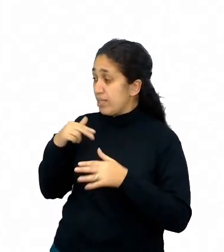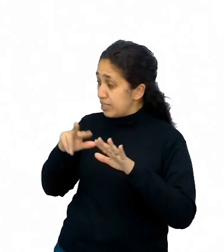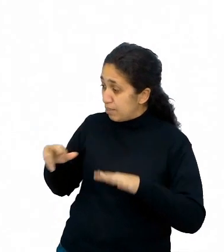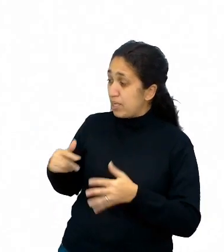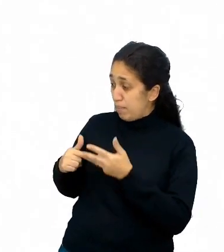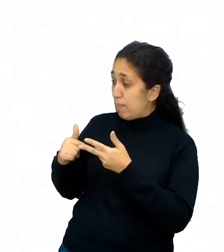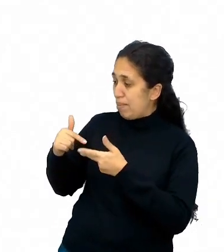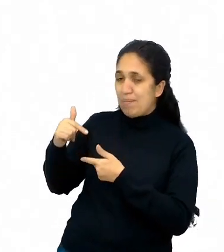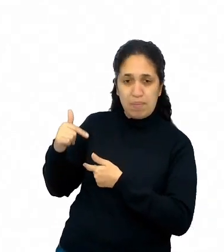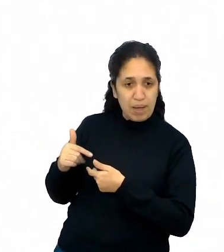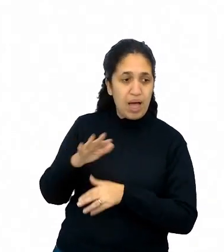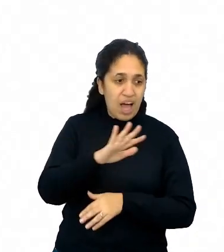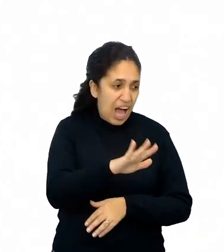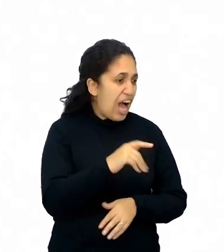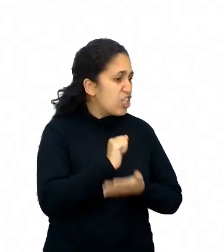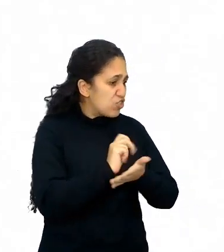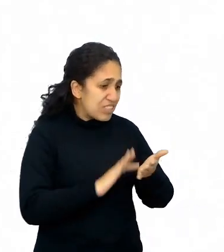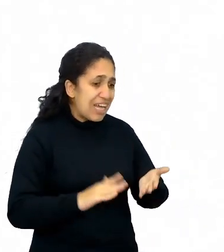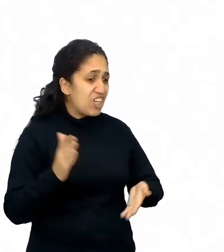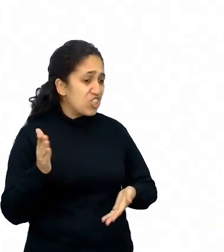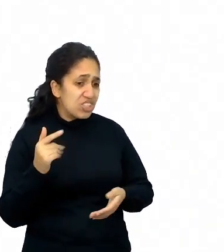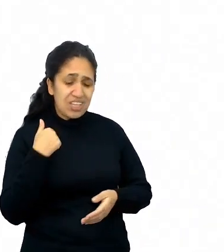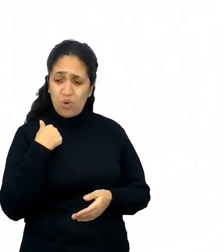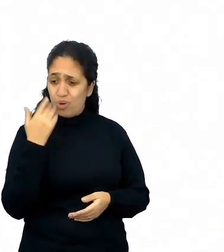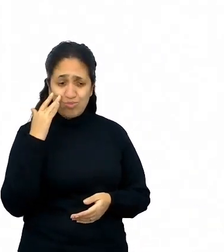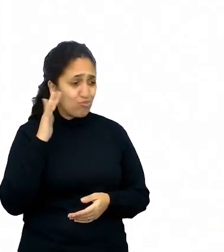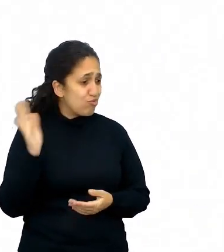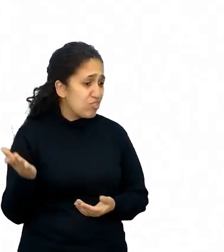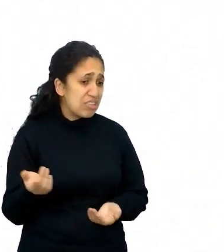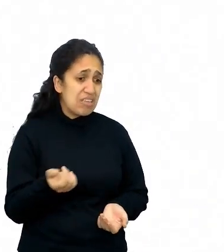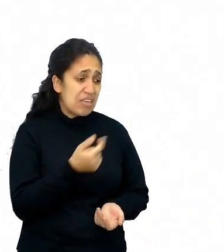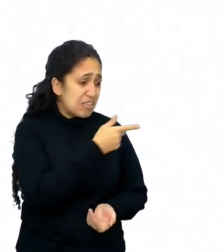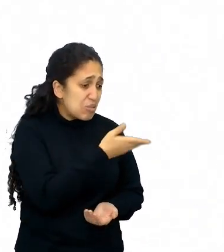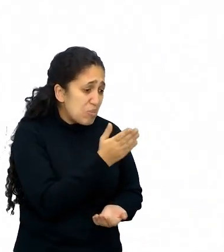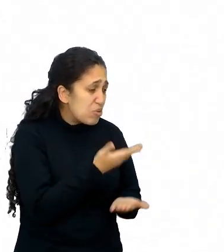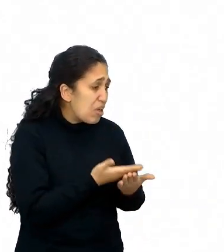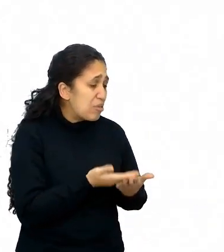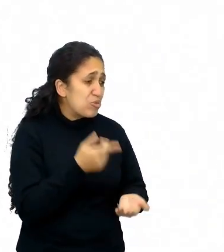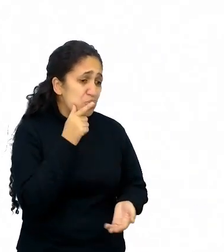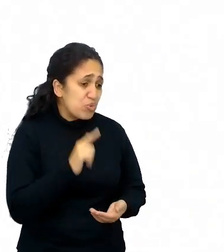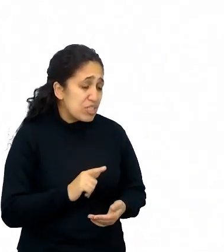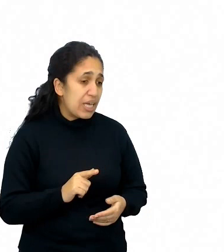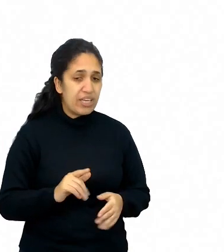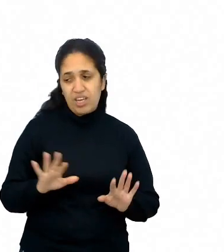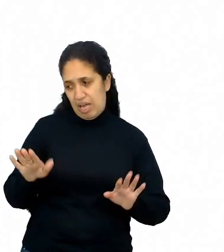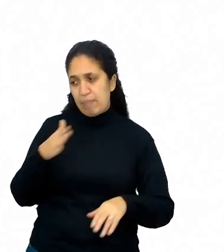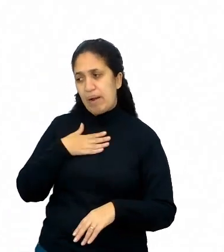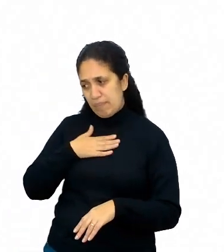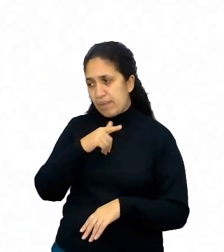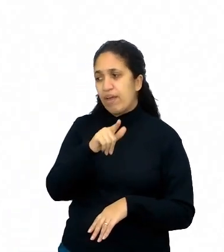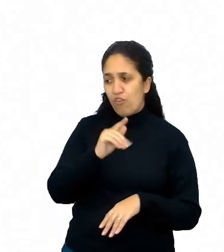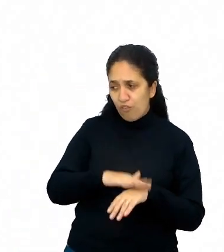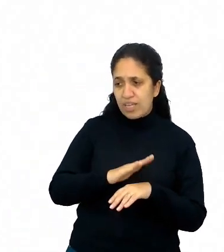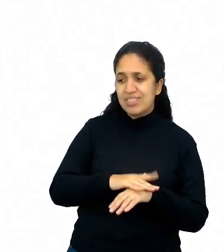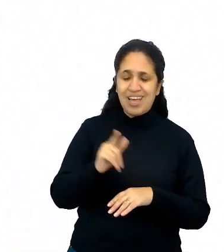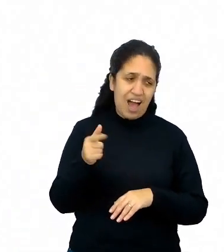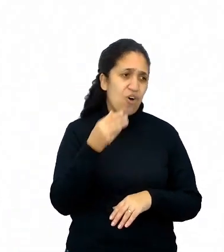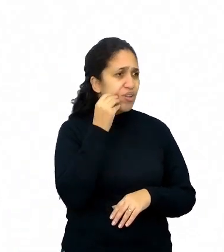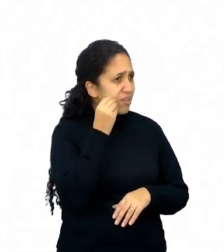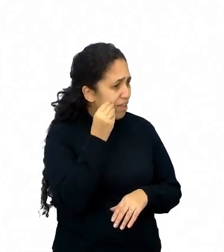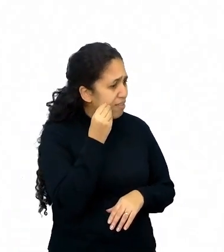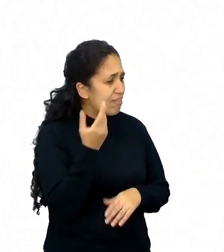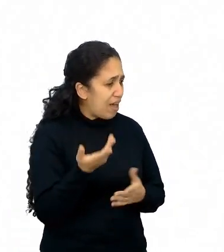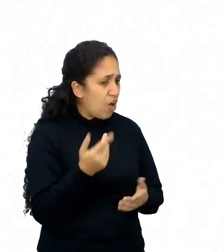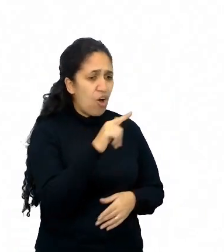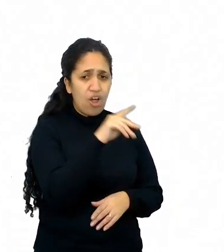tem atividade tal que eu não sei se a minha série aguenta. Não sei, para mim eu vou passar. Vamos sentar, olha,